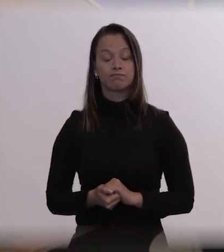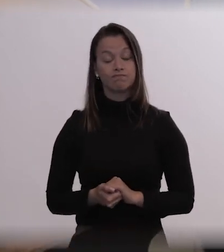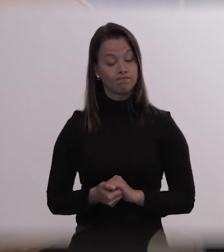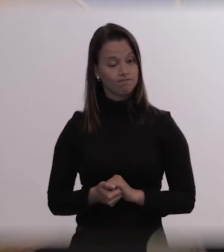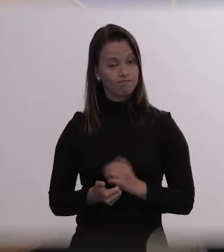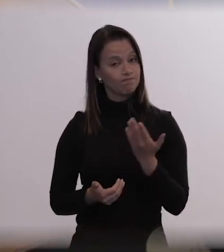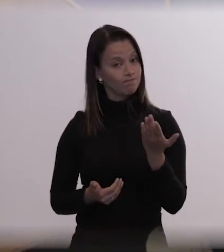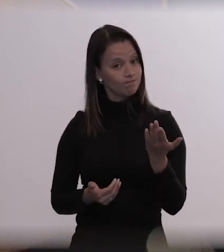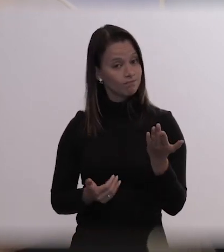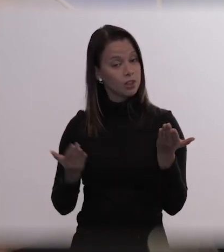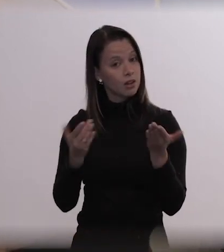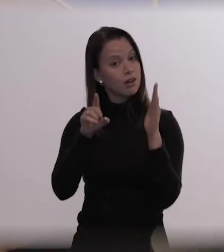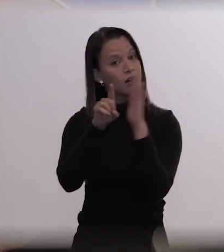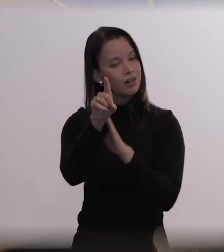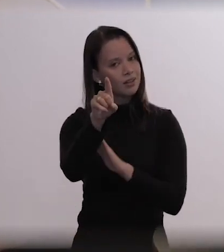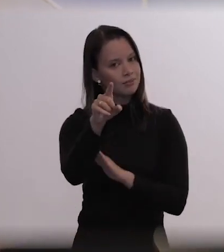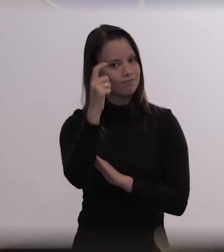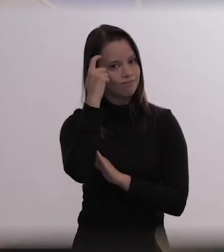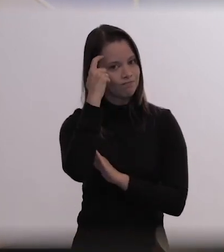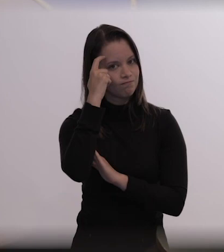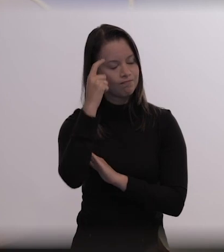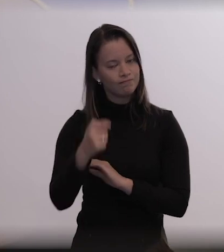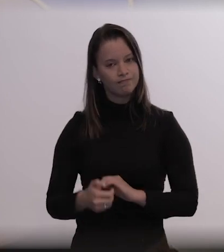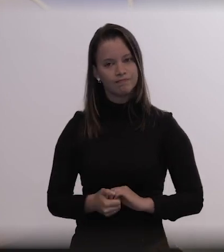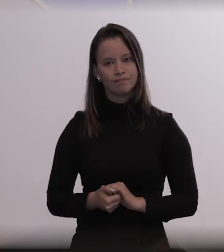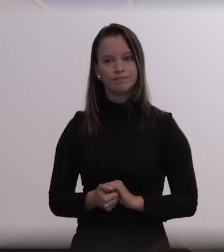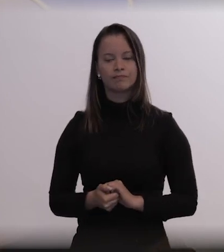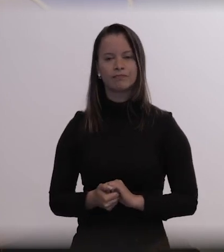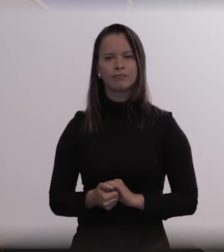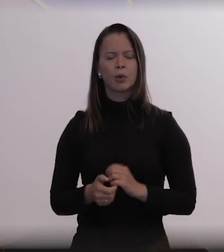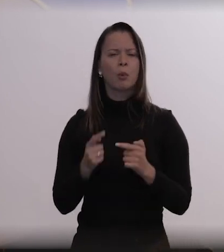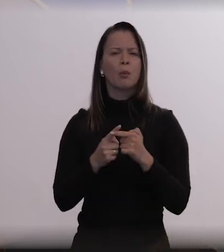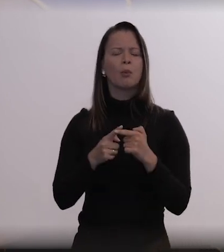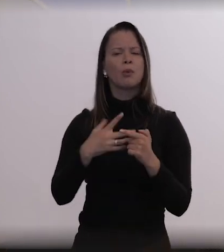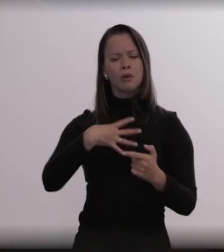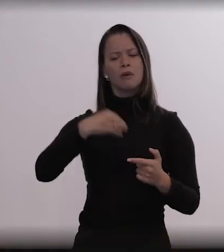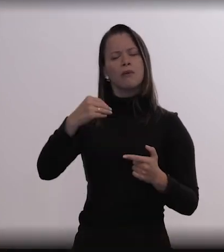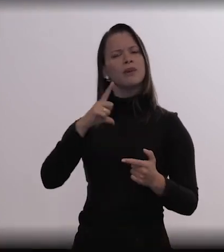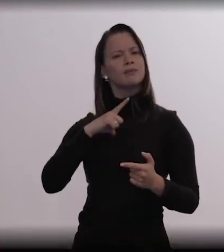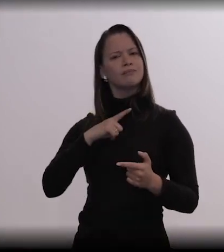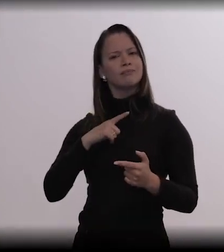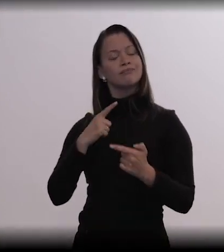Bom, mas aí cabe a pergunta. Para que trouxeram a criança ao mundo?